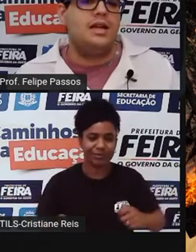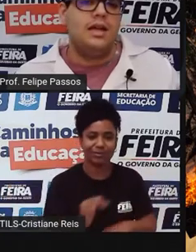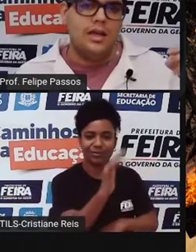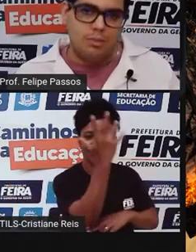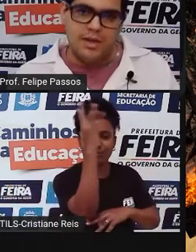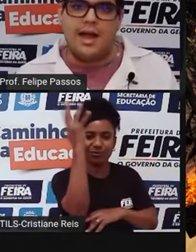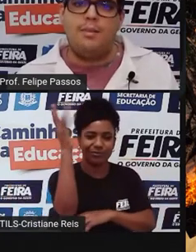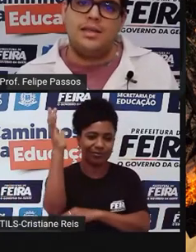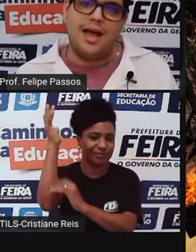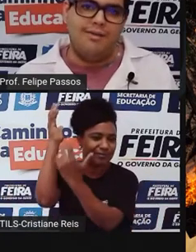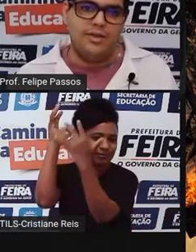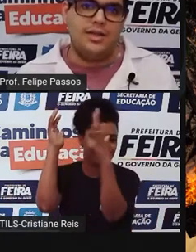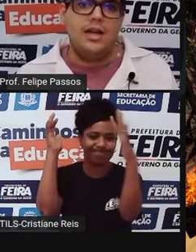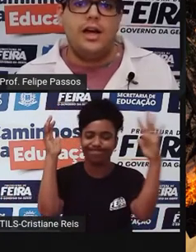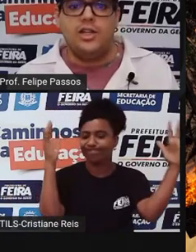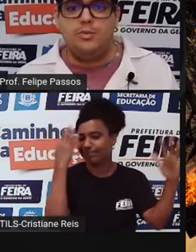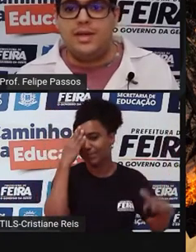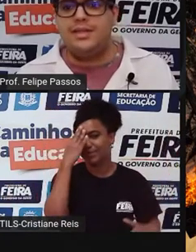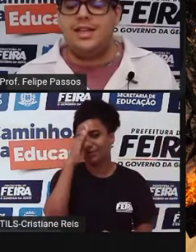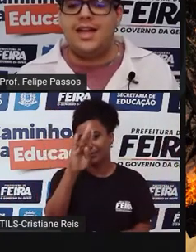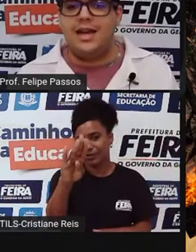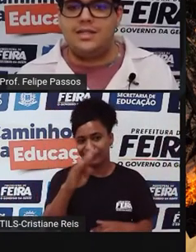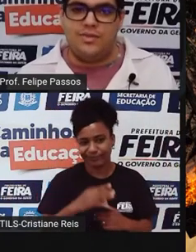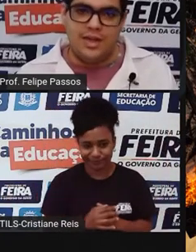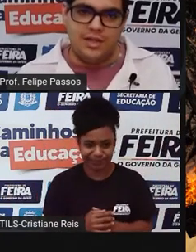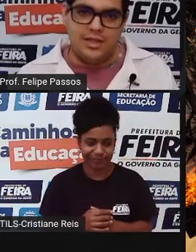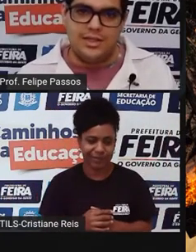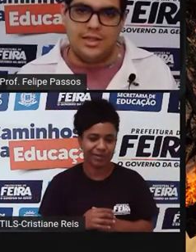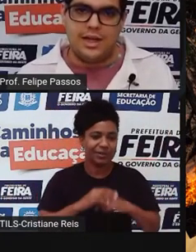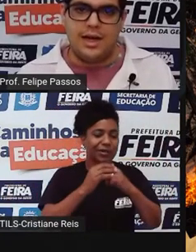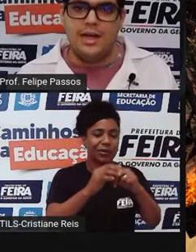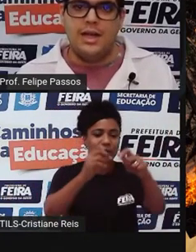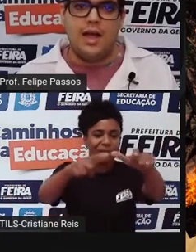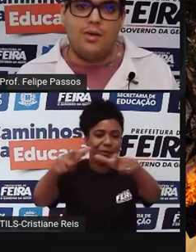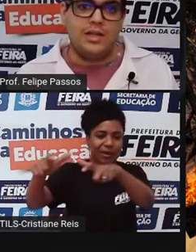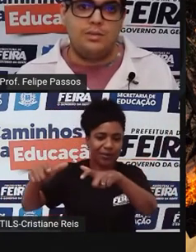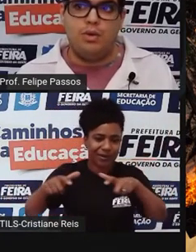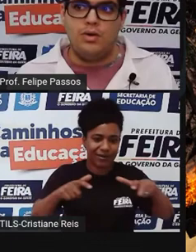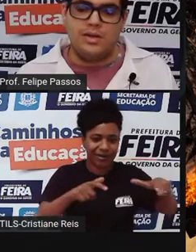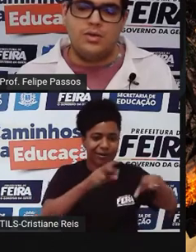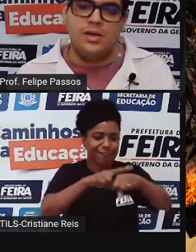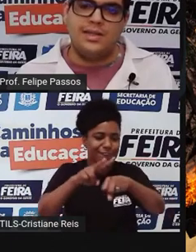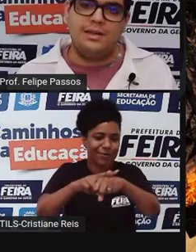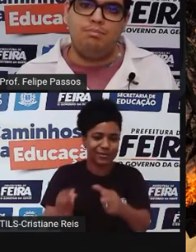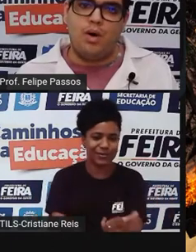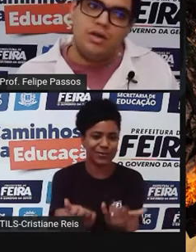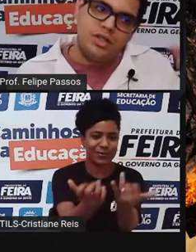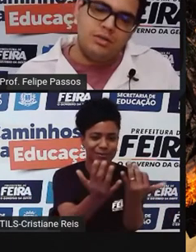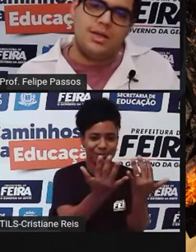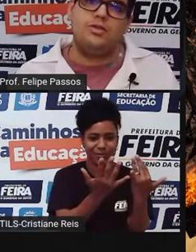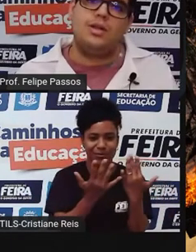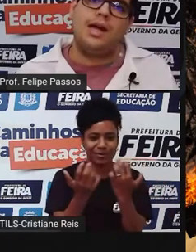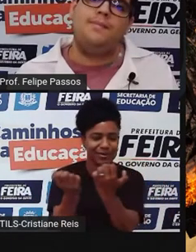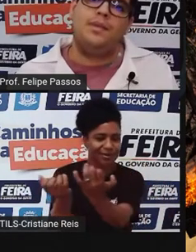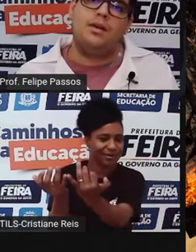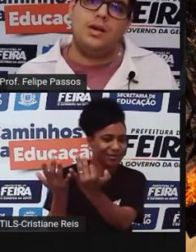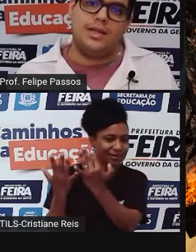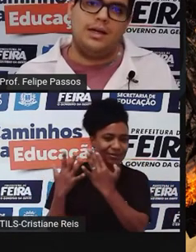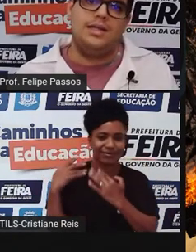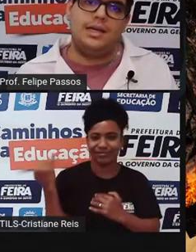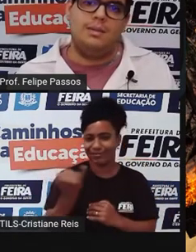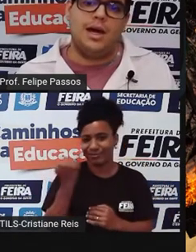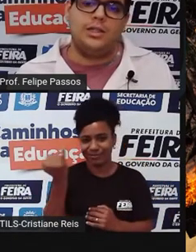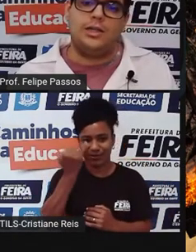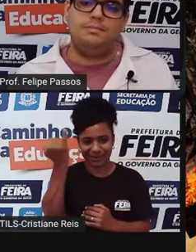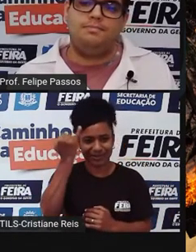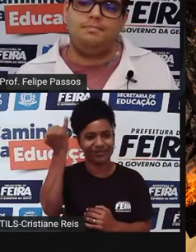árvores e plantar mais árvores. A gente precisa de áreas verdes, tá? É uma das poucas coisas que pode nos ajudar com essa